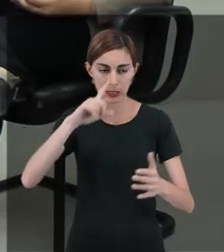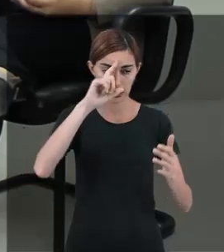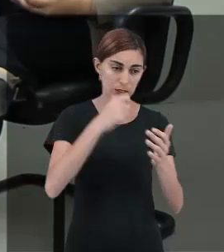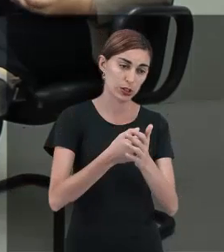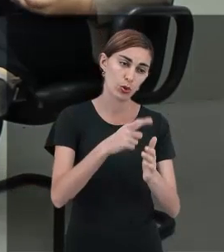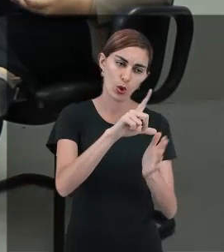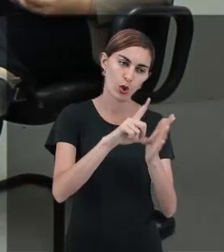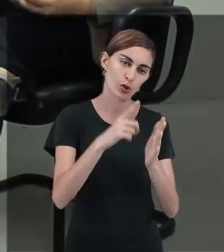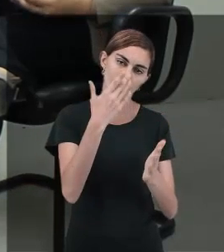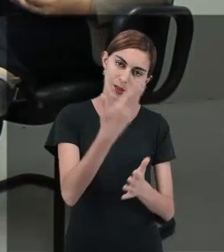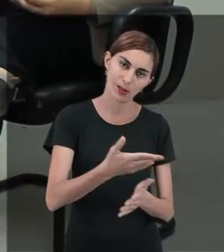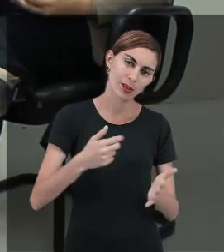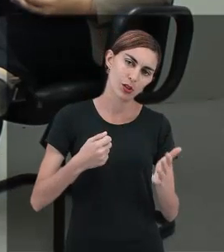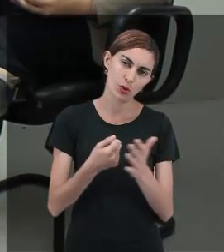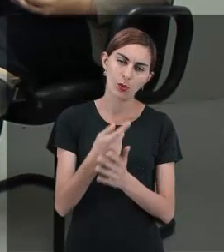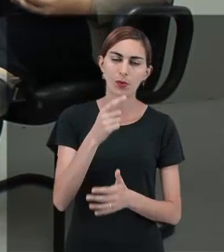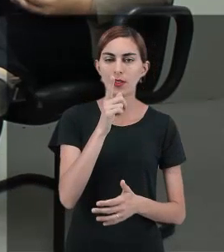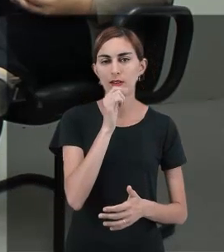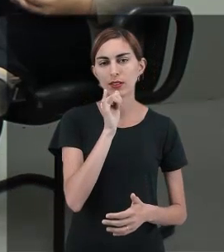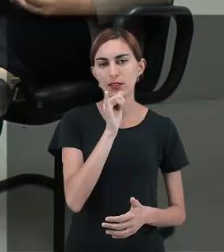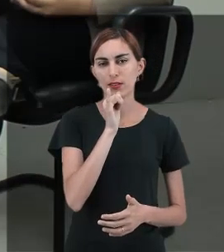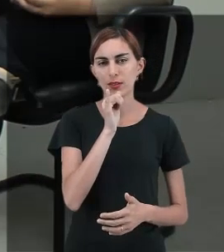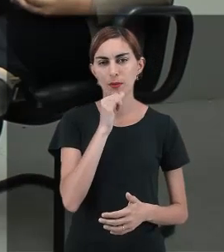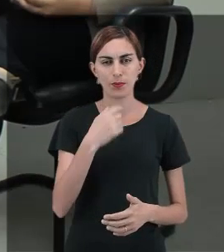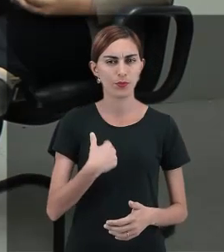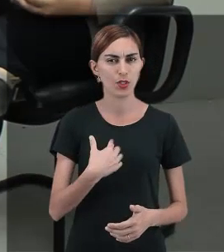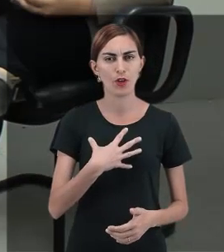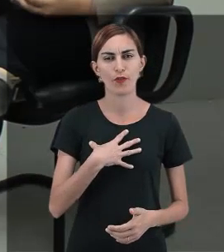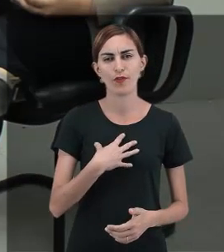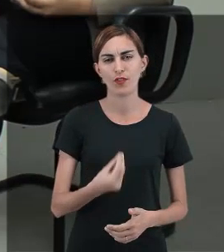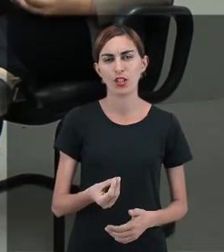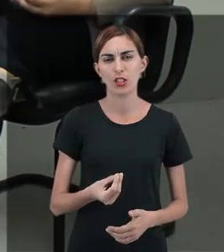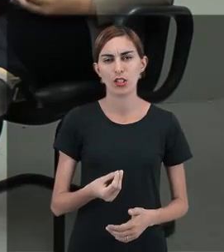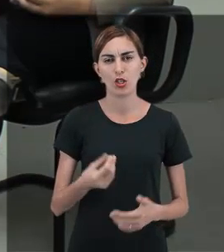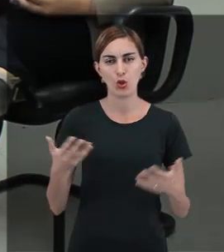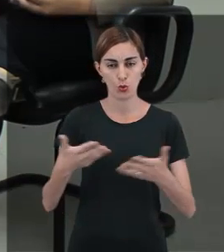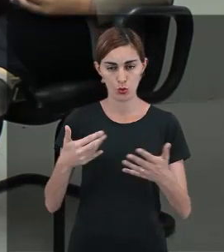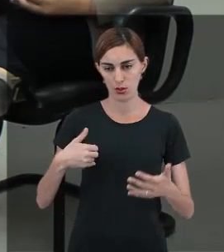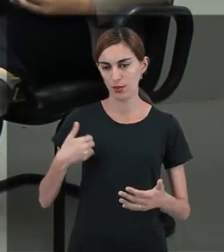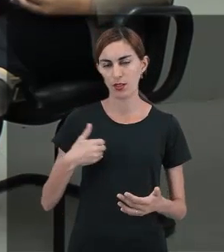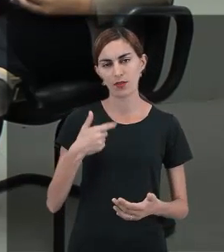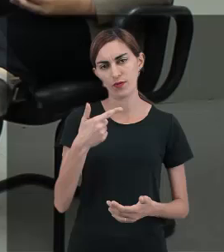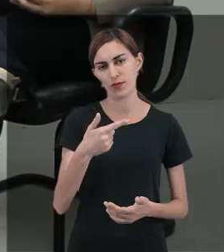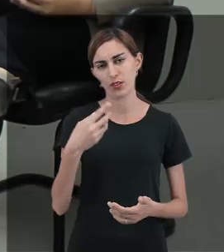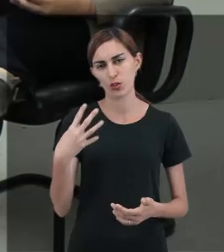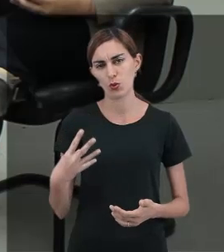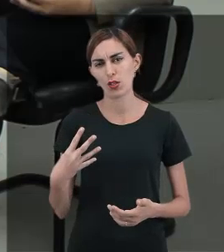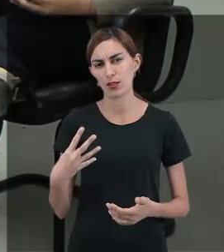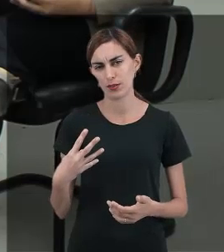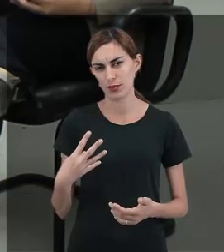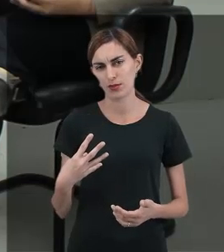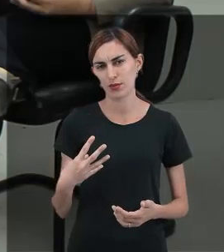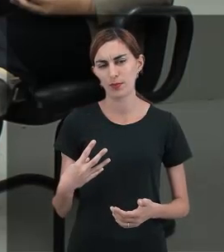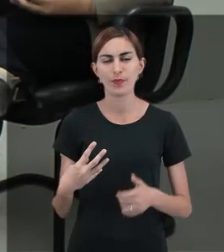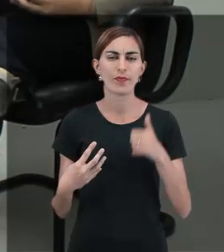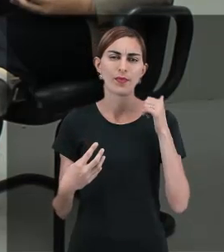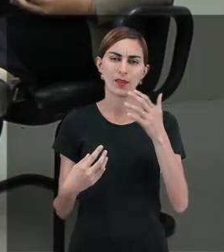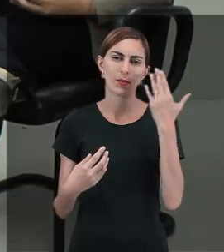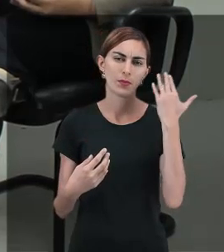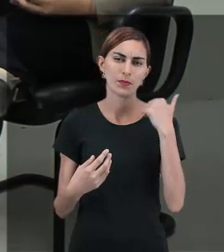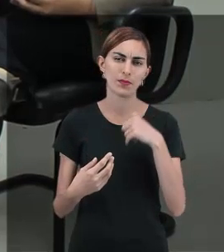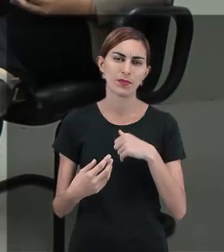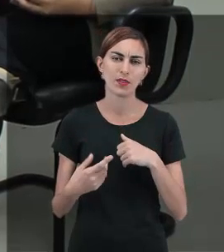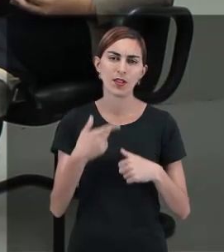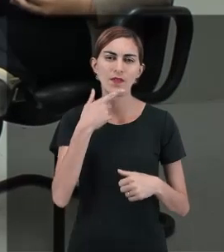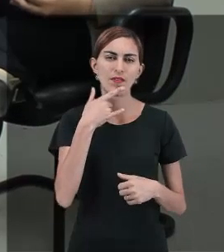alguma coisa. Eu vou dar um exemplo, minha filha eu tomo muito como exemplo. Minha filha hoje tem 24 anos, mas ela quando tinha 8 anos de idade, ela disse, meu pai,